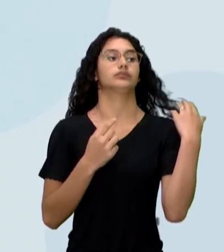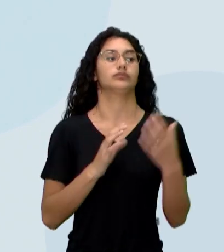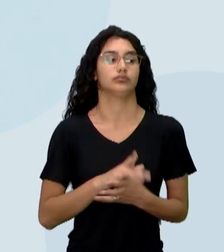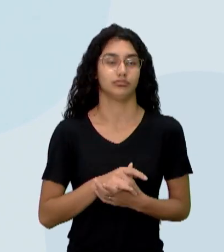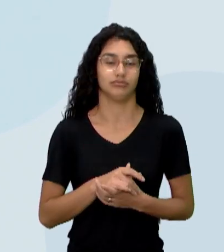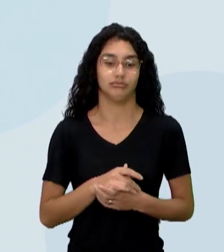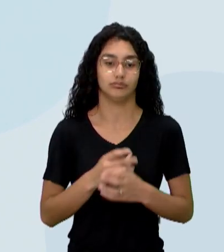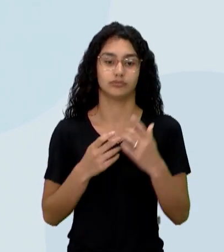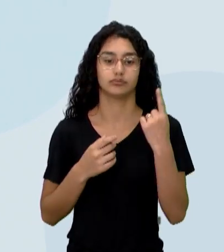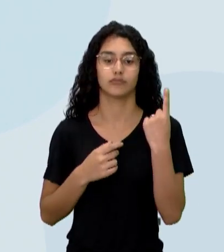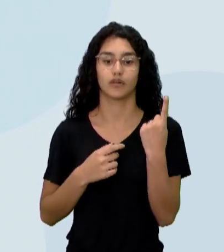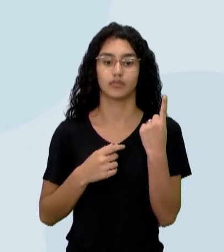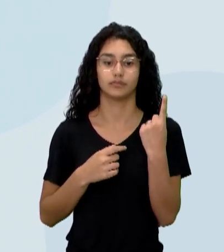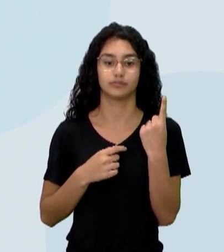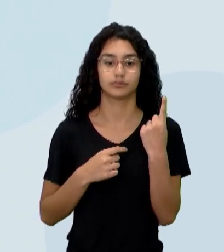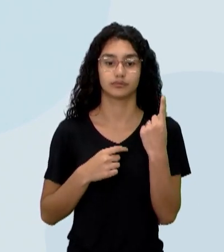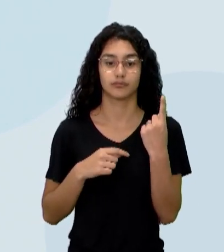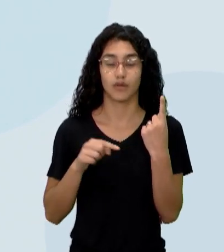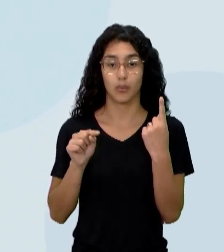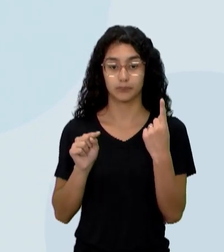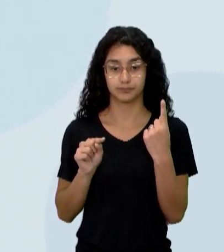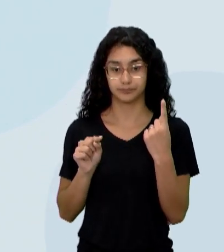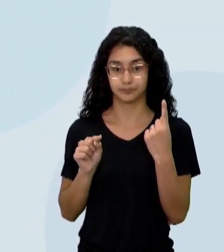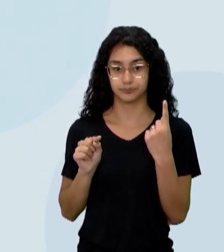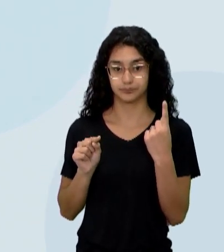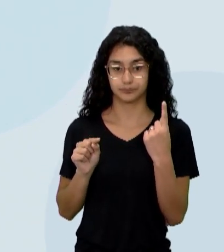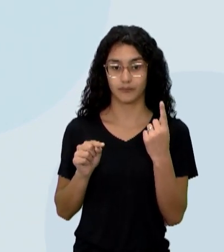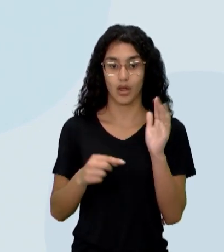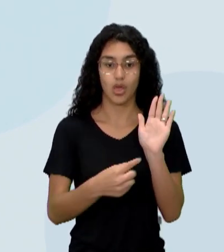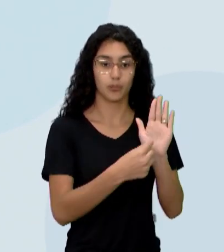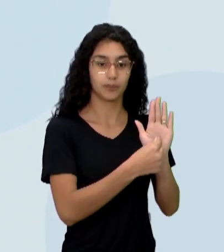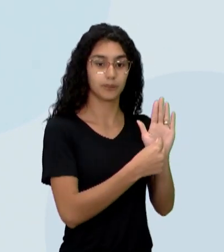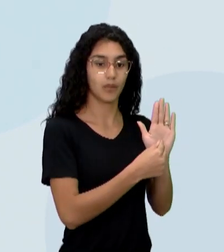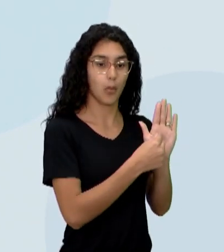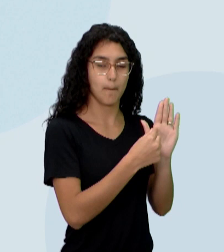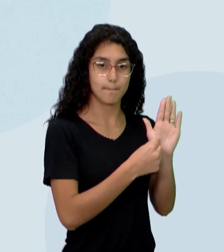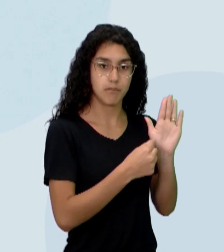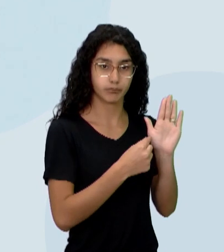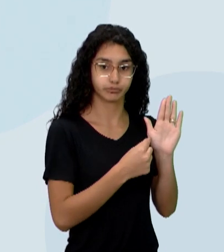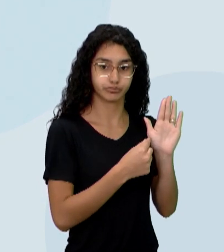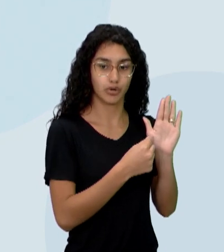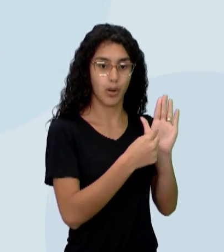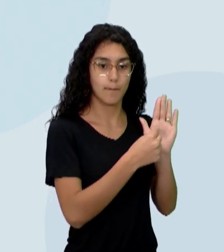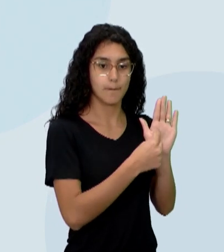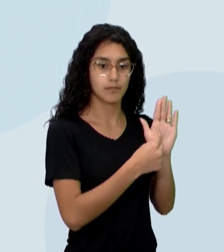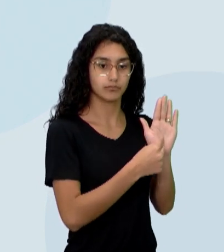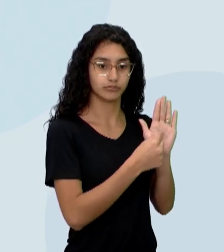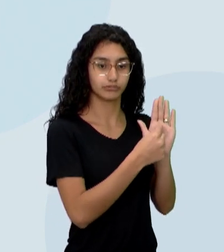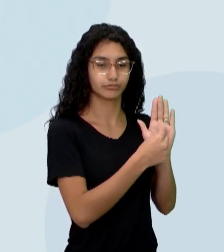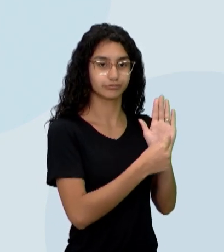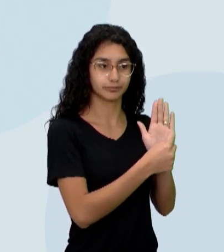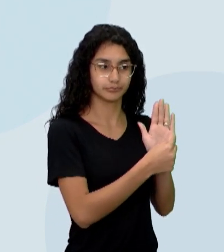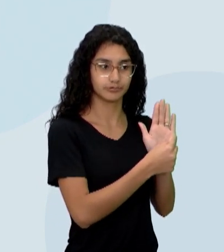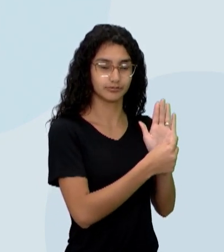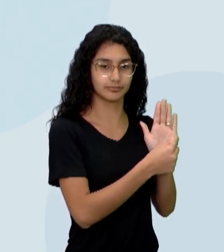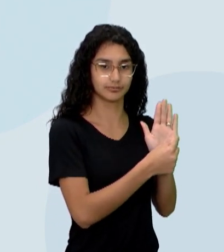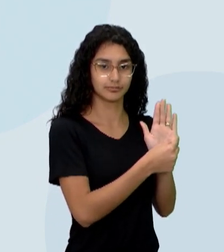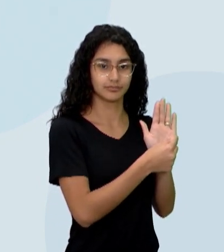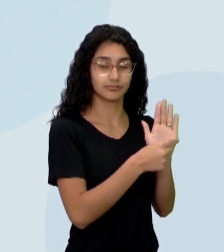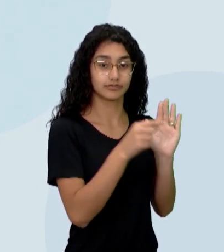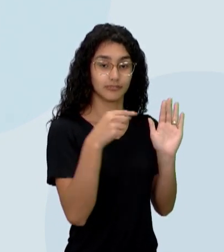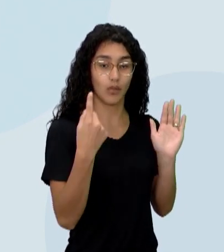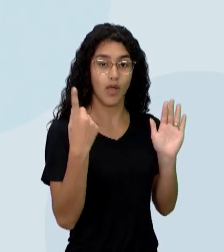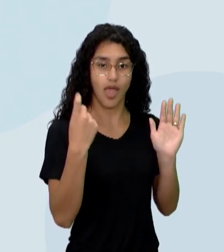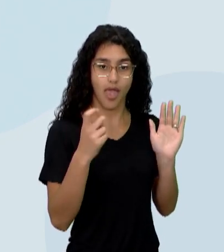que vai daqui do centro até a borda, e eu tenho outro raio que vem daqui até aqui, né? Então o diâmetro